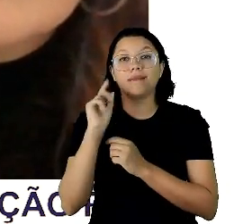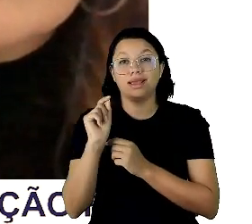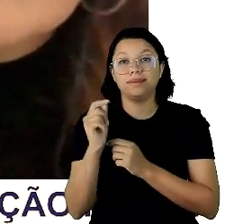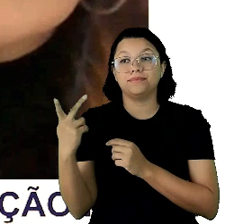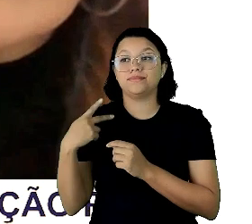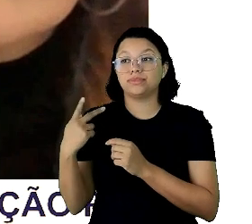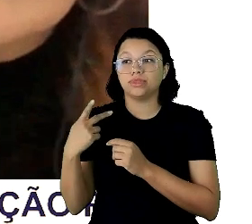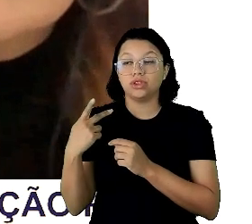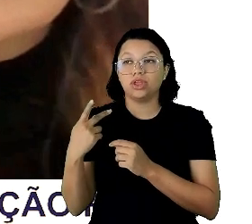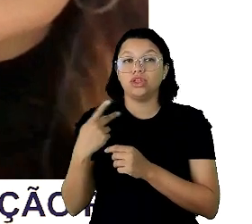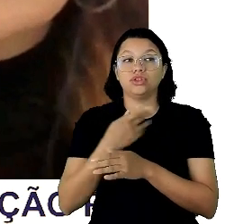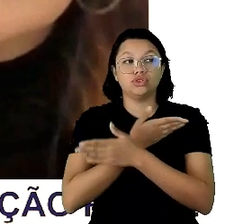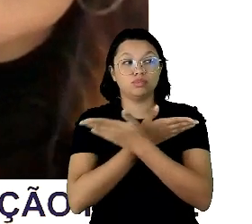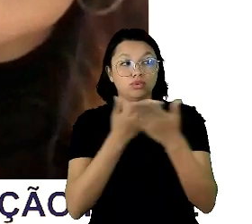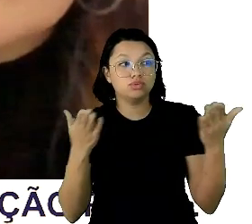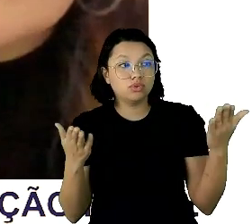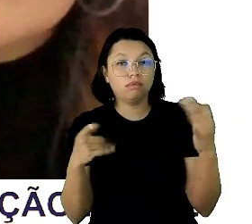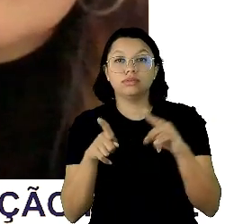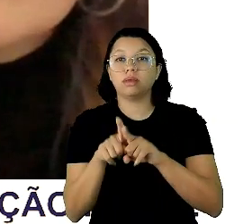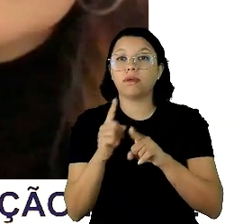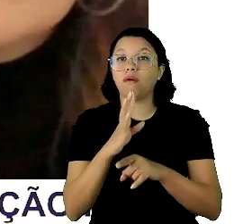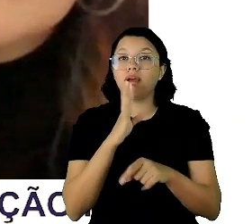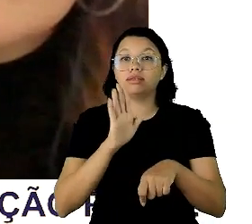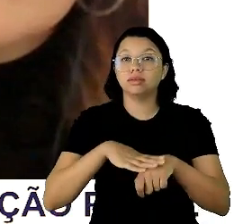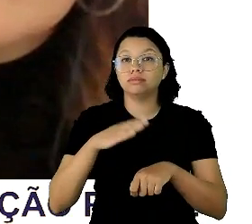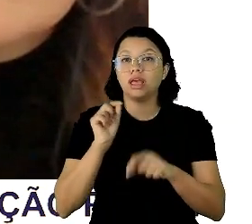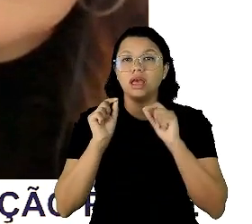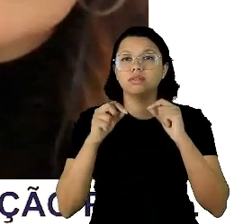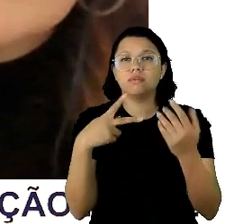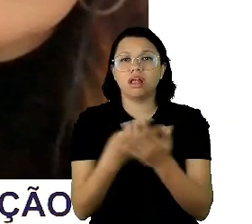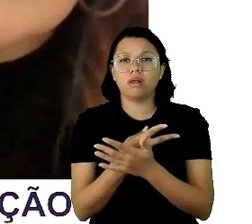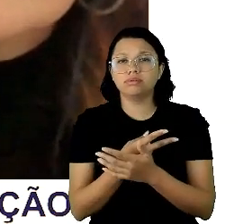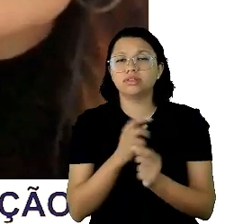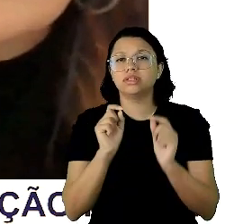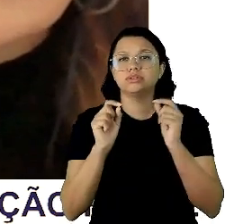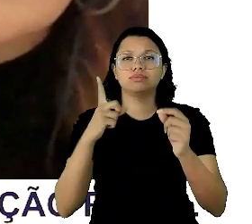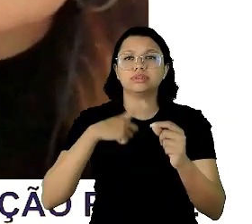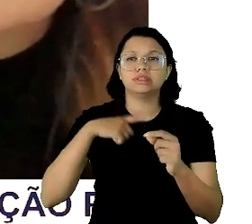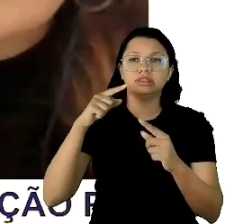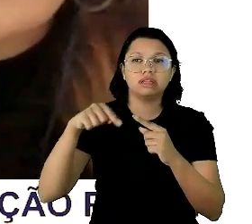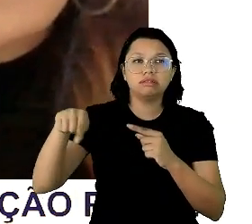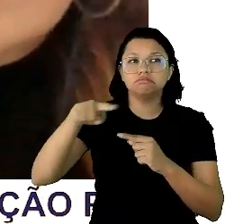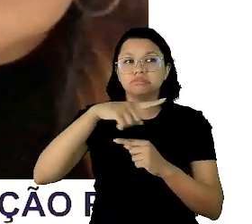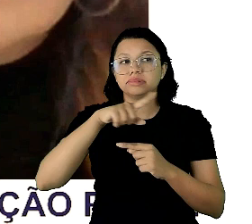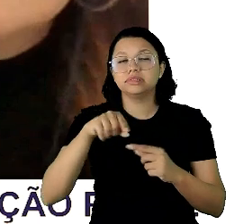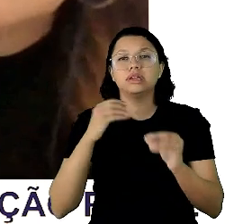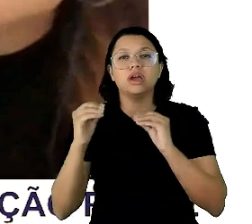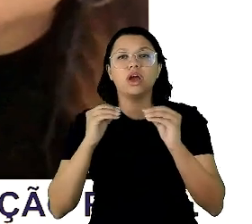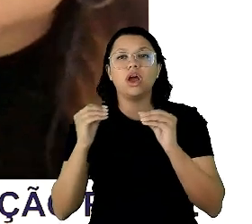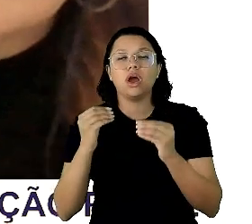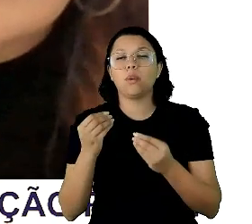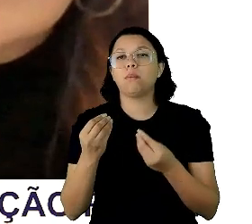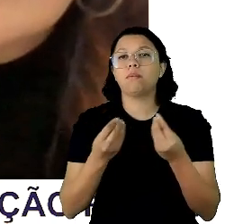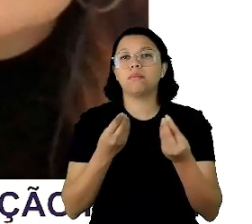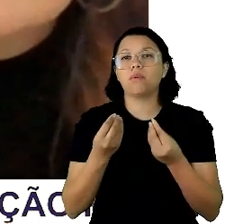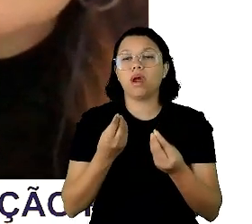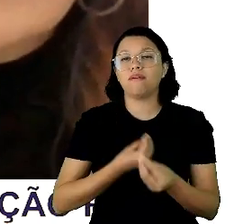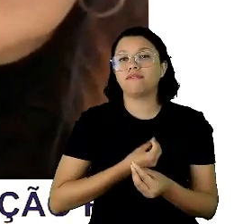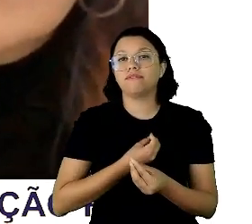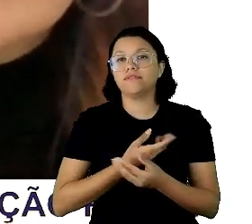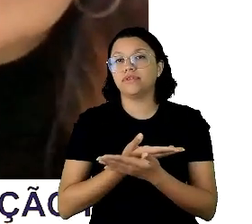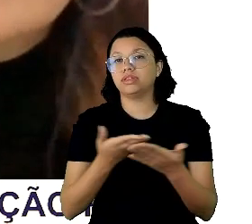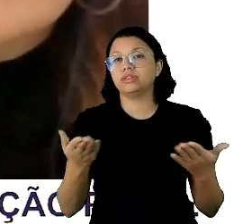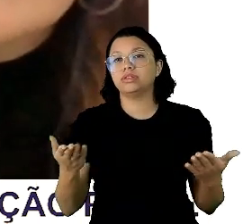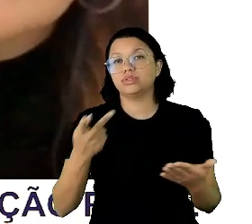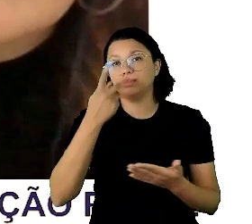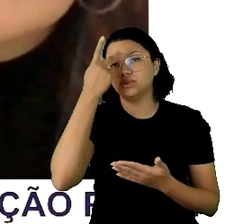pouco mais o que acontece, o que tem por aí, como é a vida dessas pessoas,